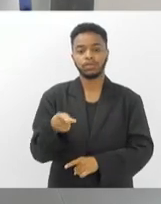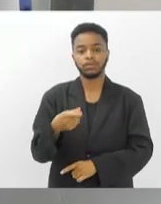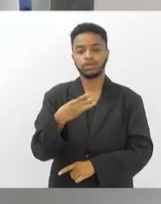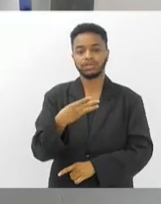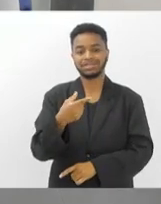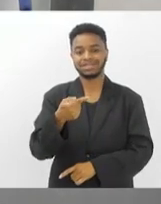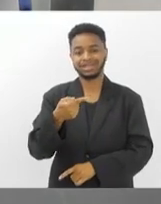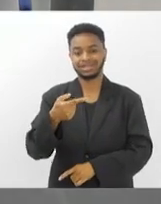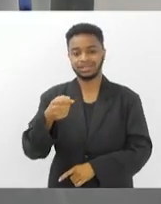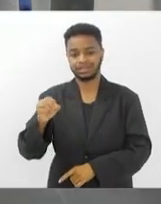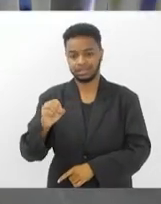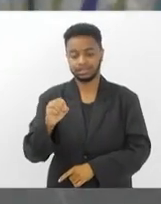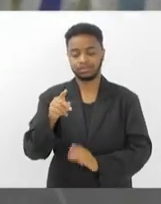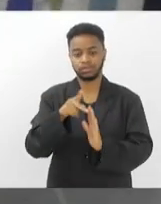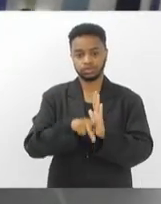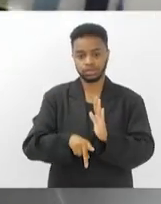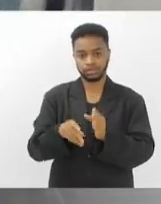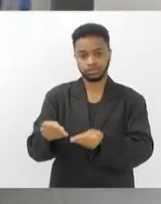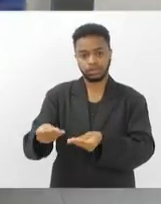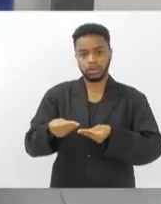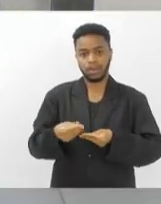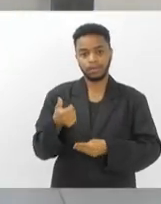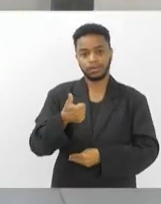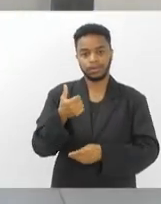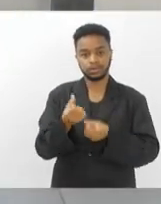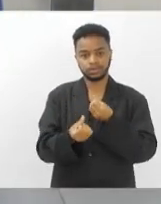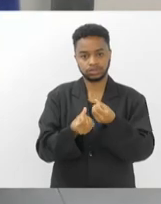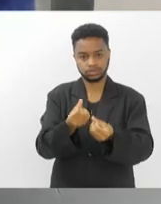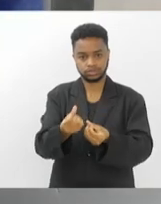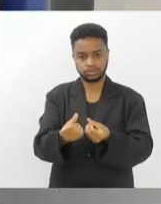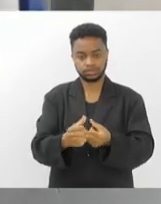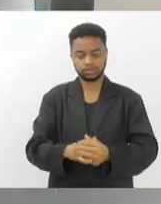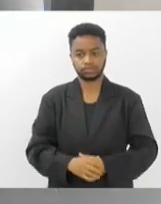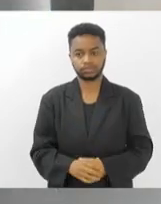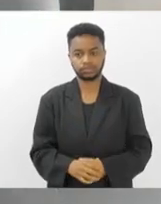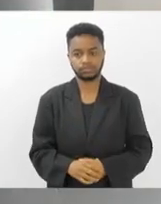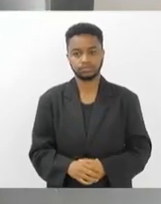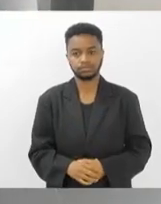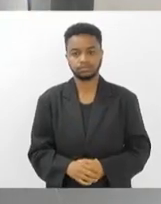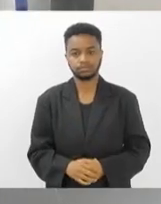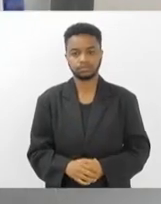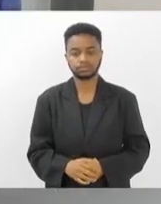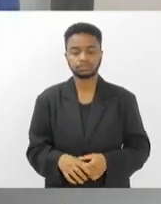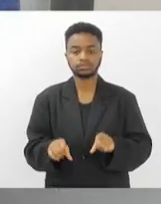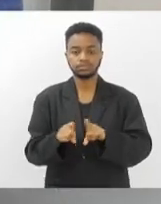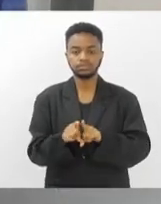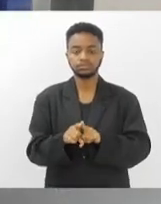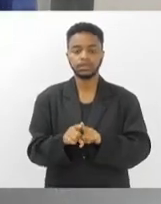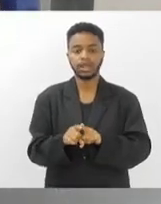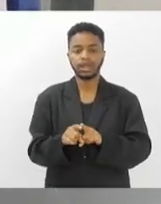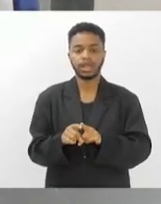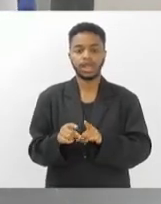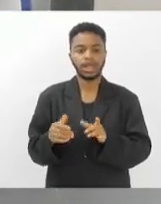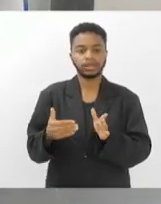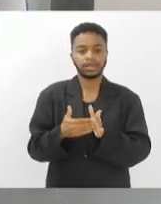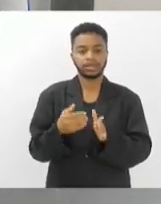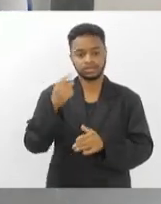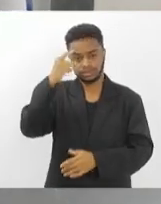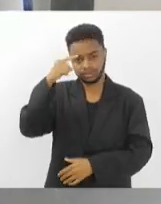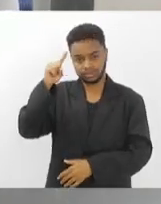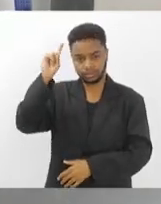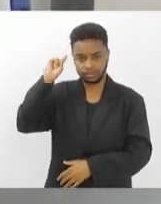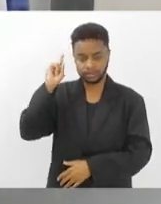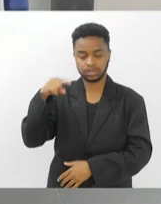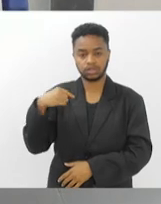1.370 projetos foram recebidos neste primeiro semestre. E até a primeira quinzena de junho, ou seja, até a semana passada,